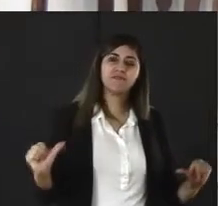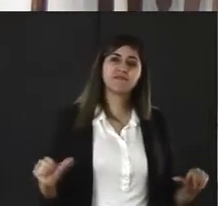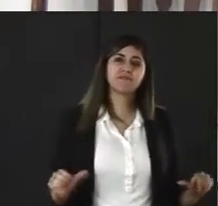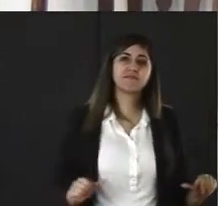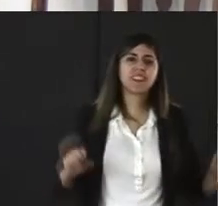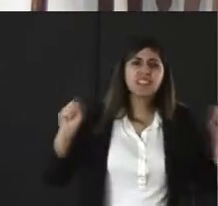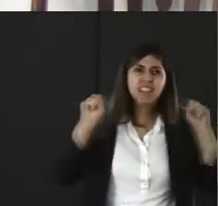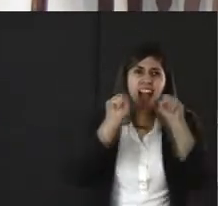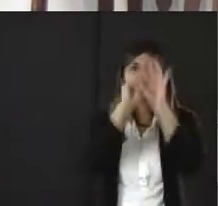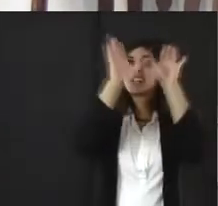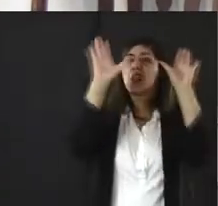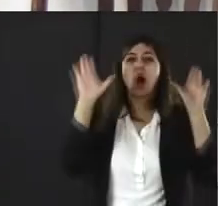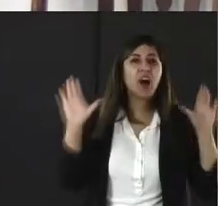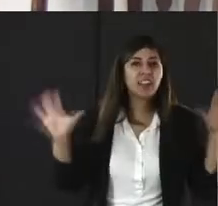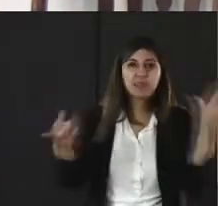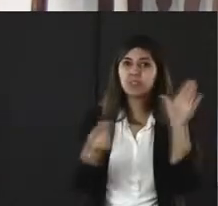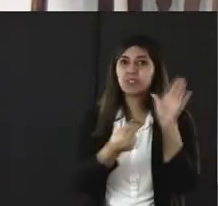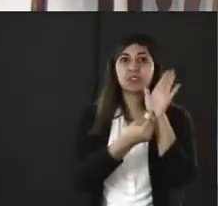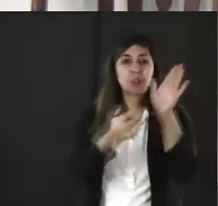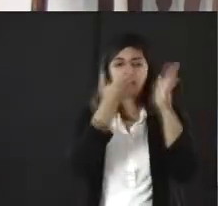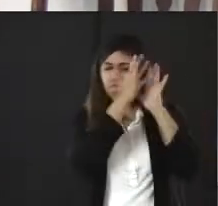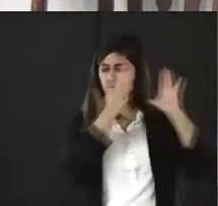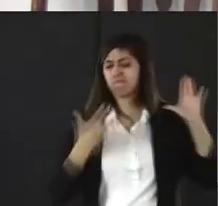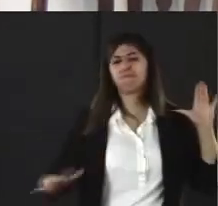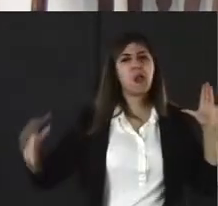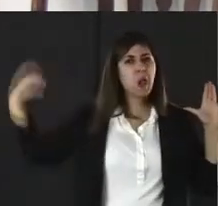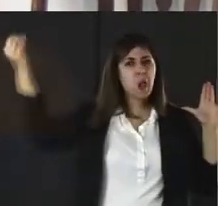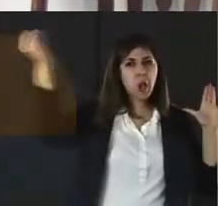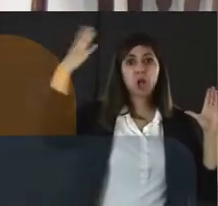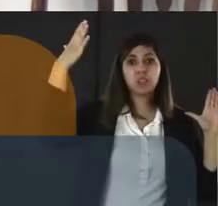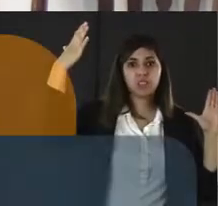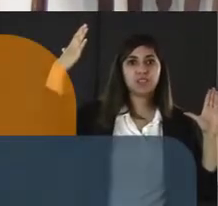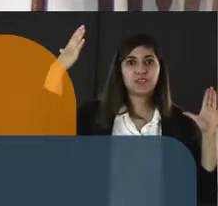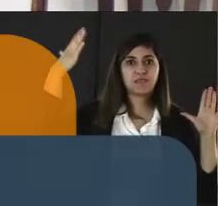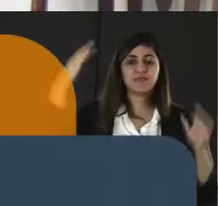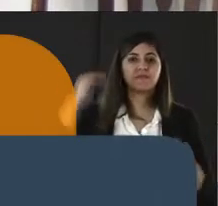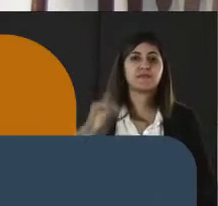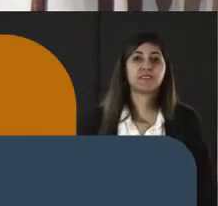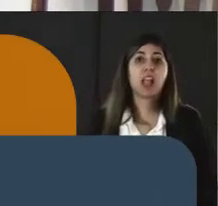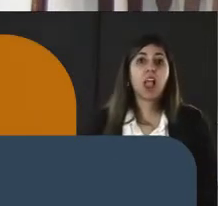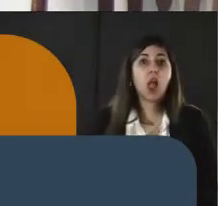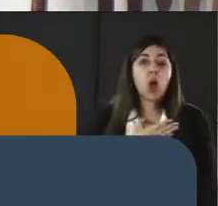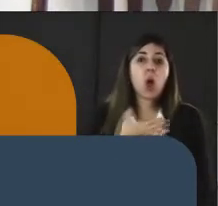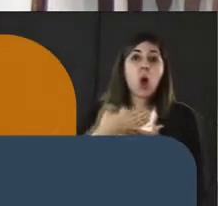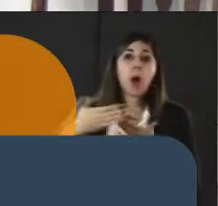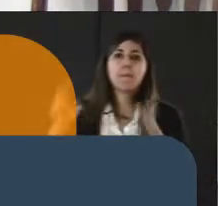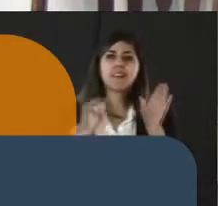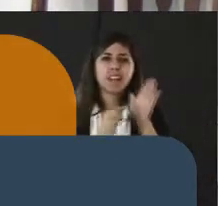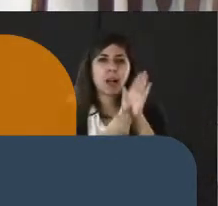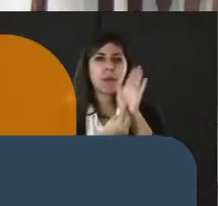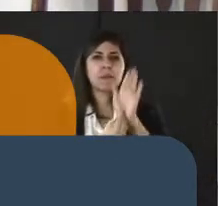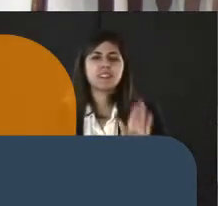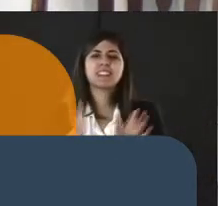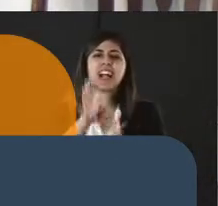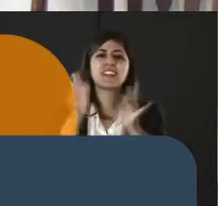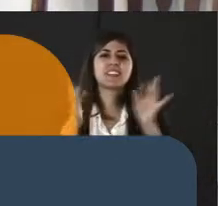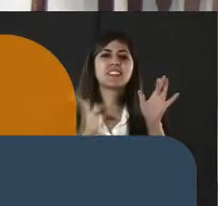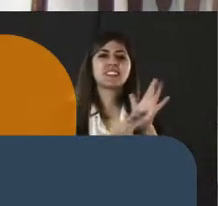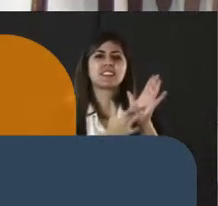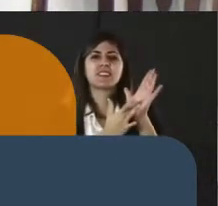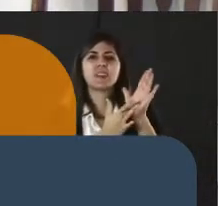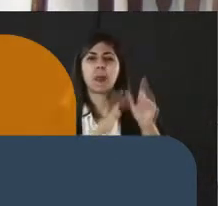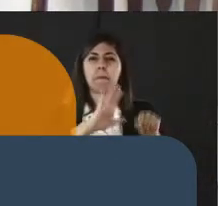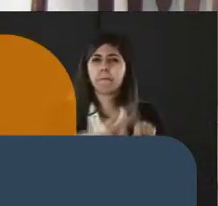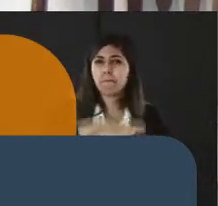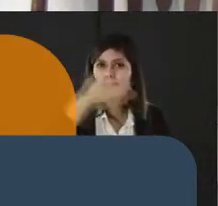a glória o esplendor a luz de deus começa a mostrar um jesus além